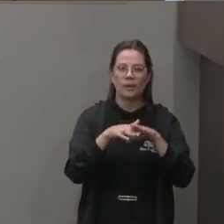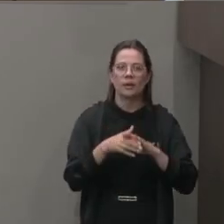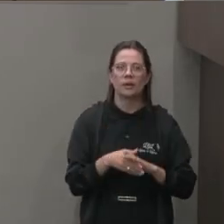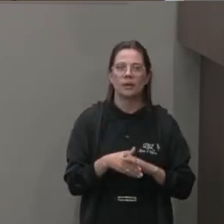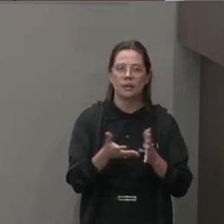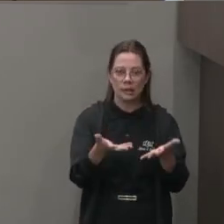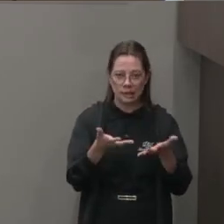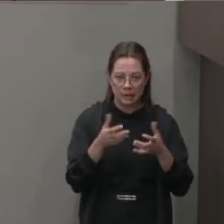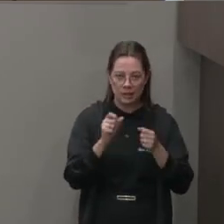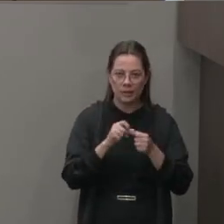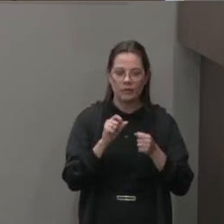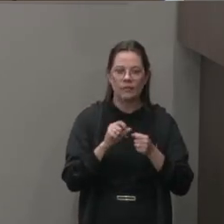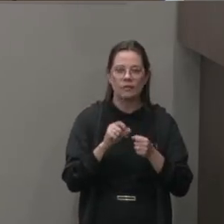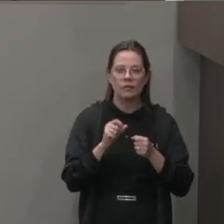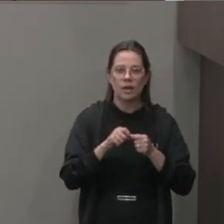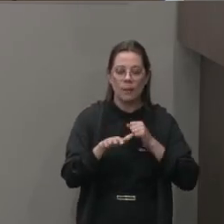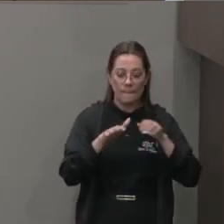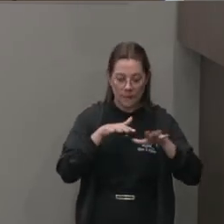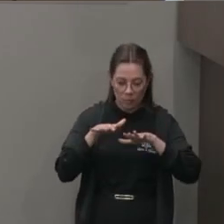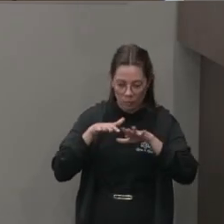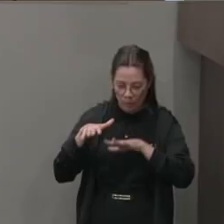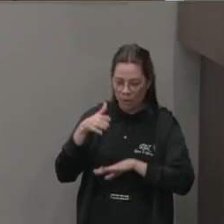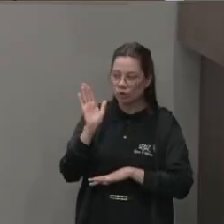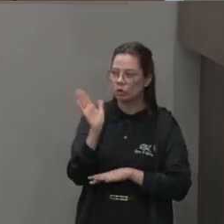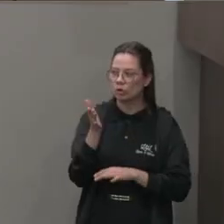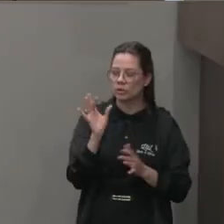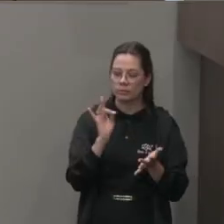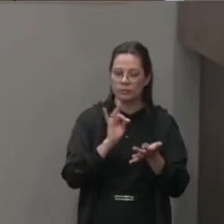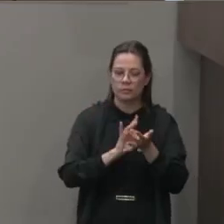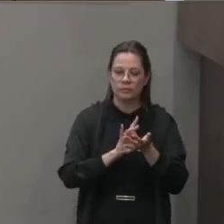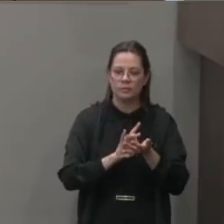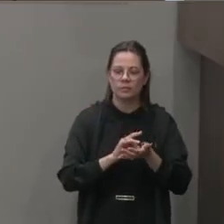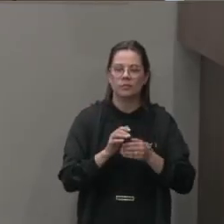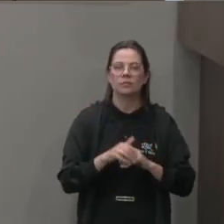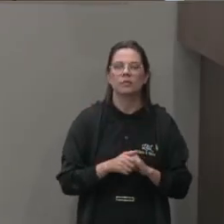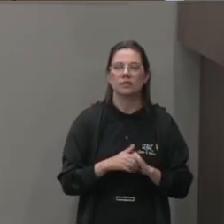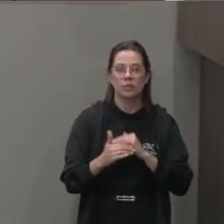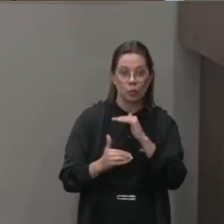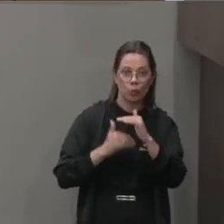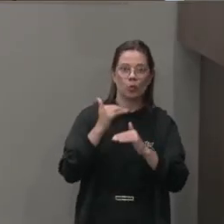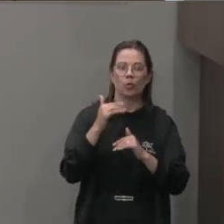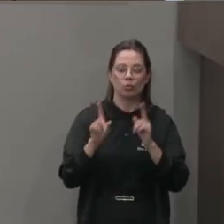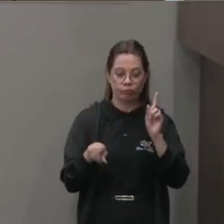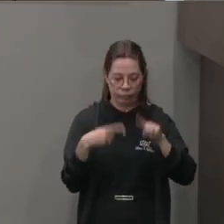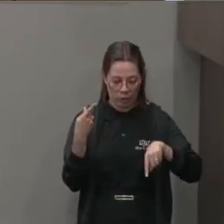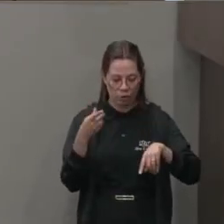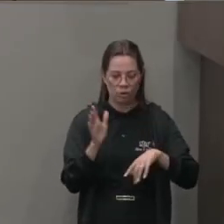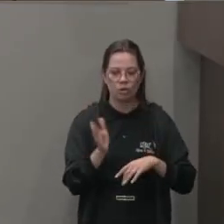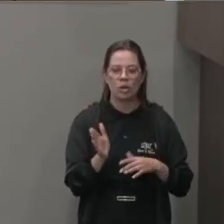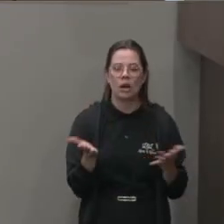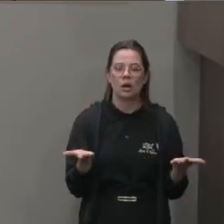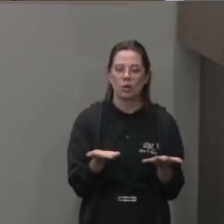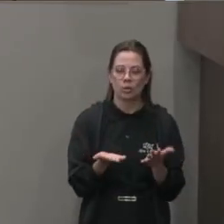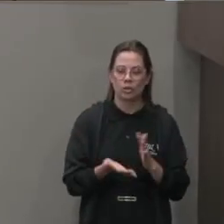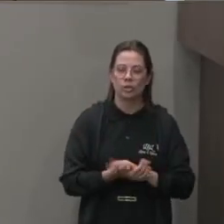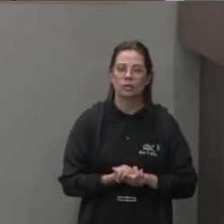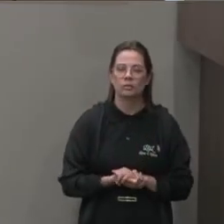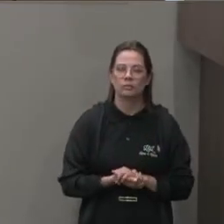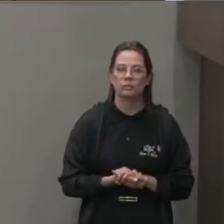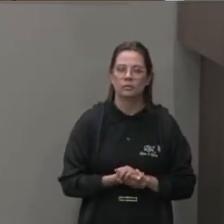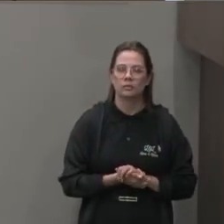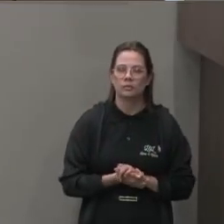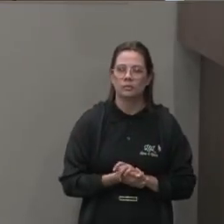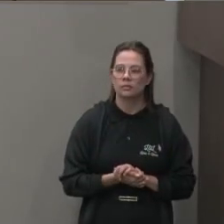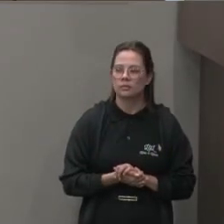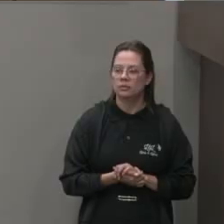senhor queria fazer o movimento. E até acho que o senhor superou. O senhor se superou hoje com o botão do